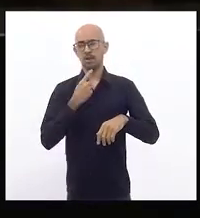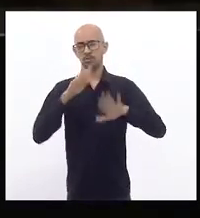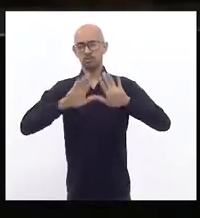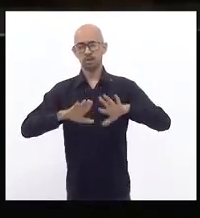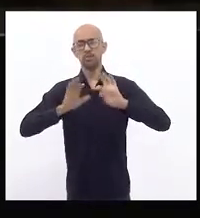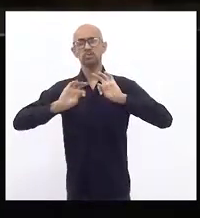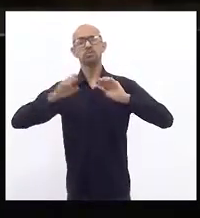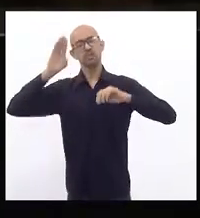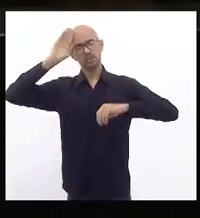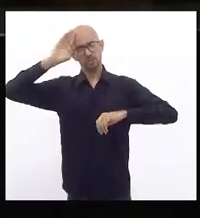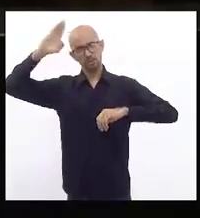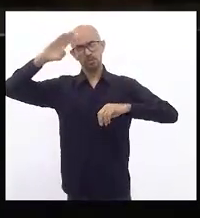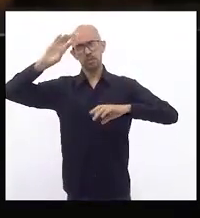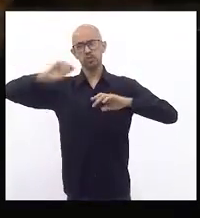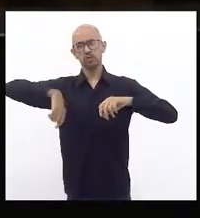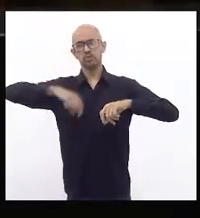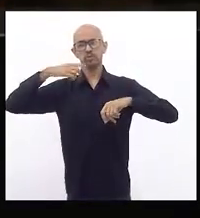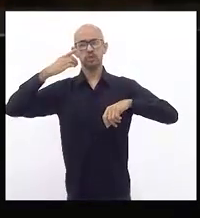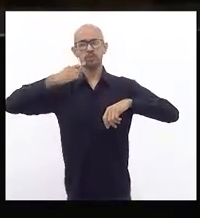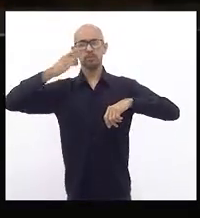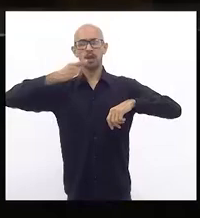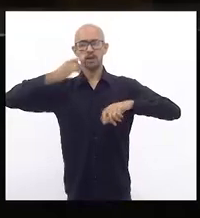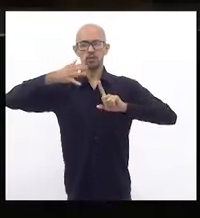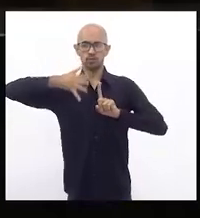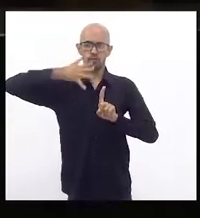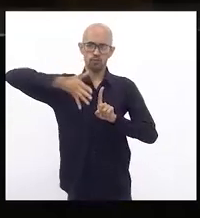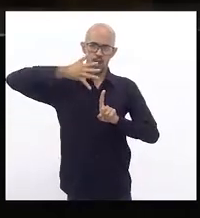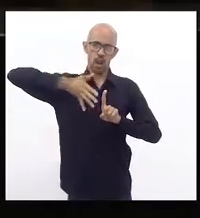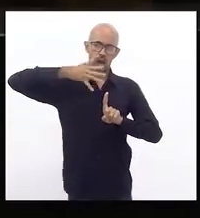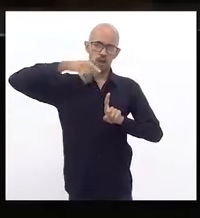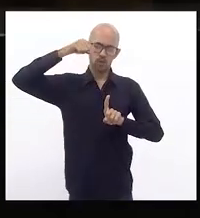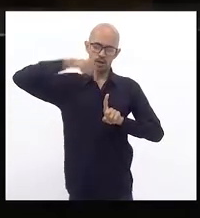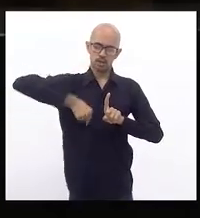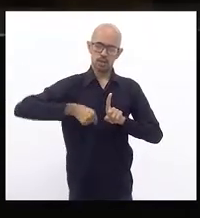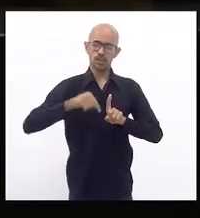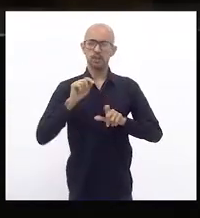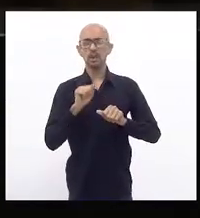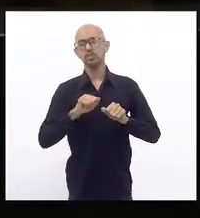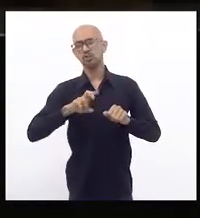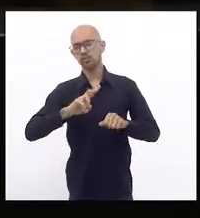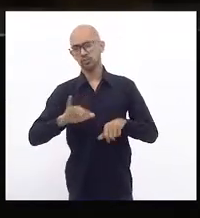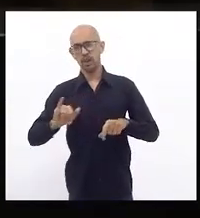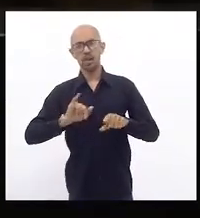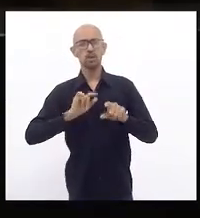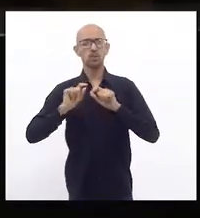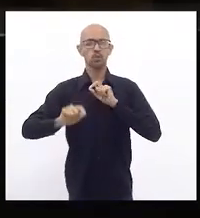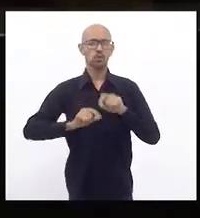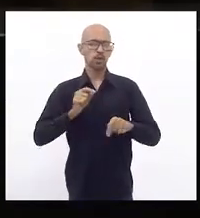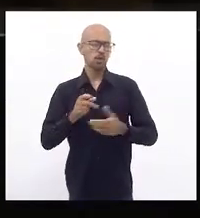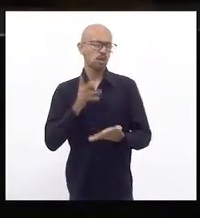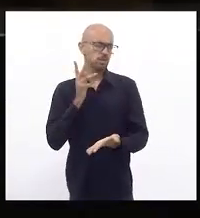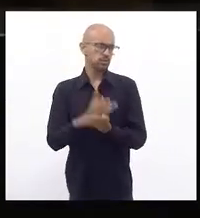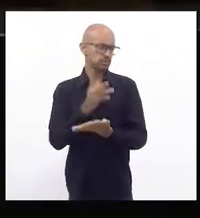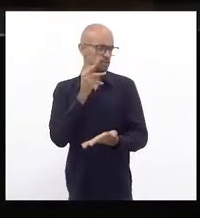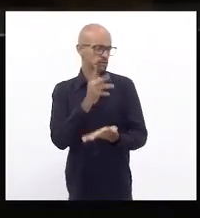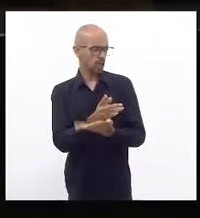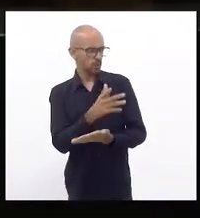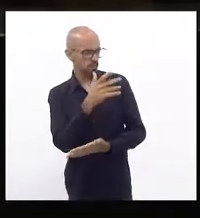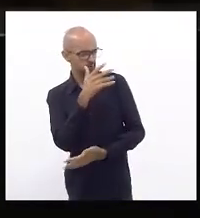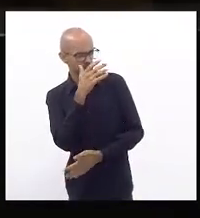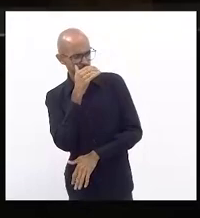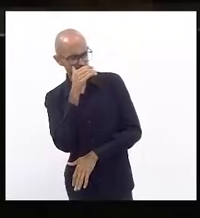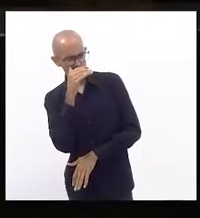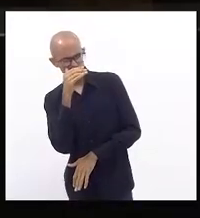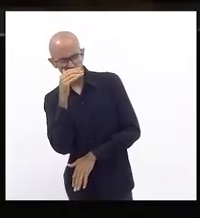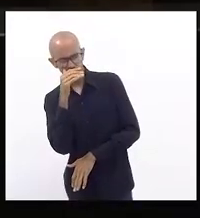principalmente dos deputados e deputadas que se pronunciaram aqui. Nós estaremos em permanente vigilância,